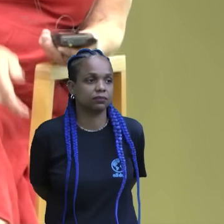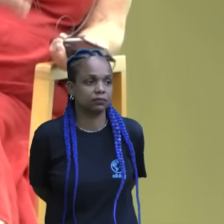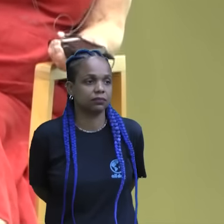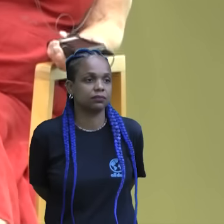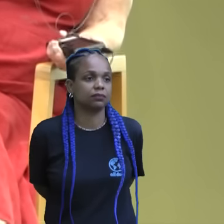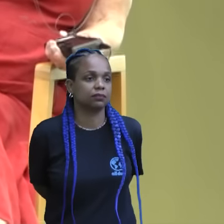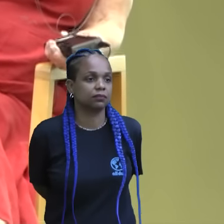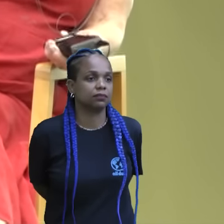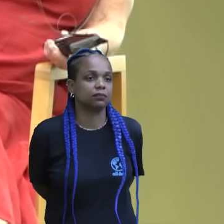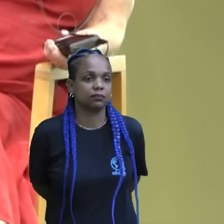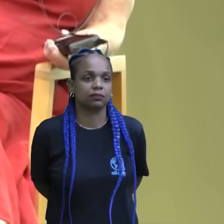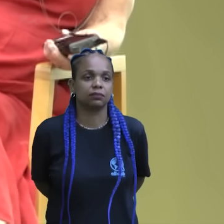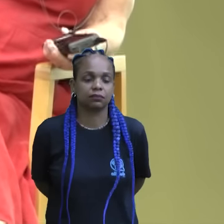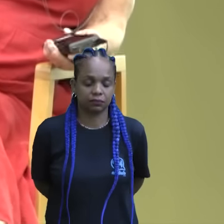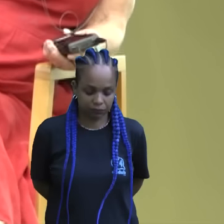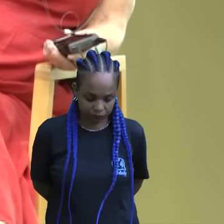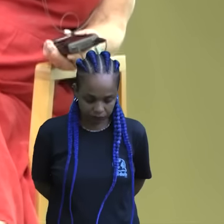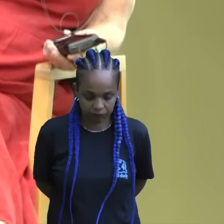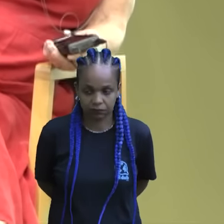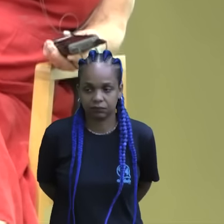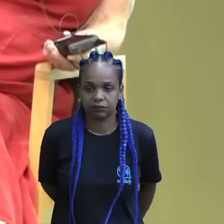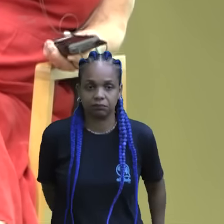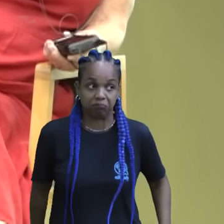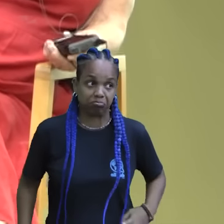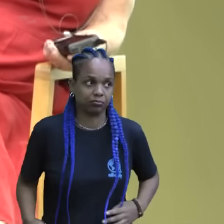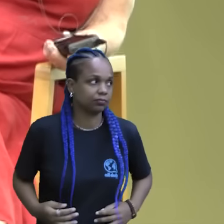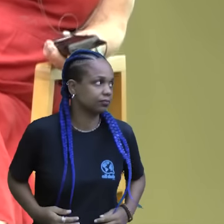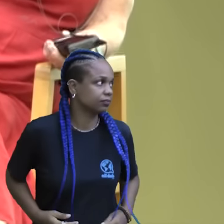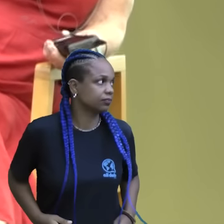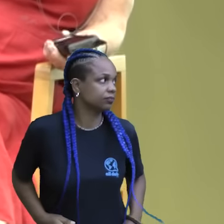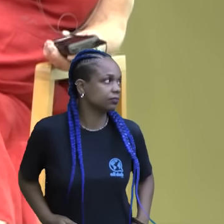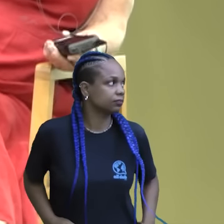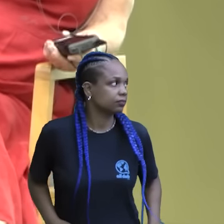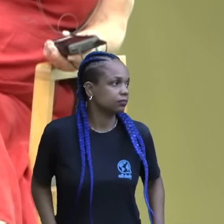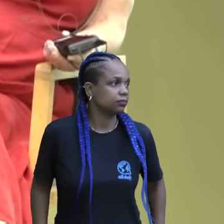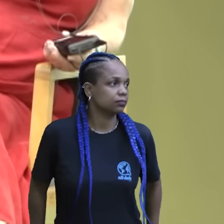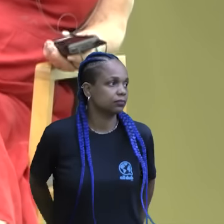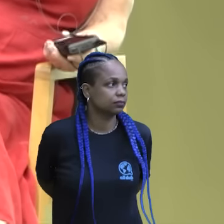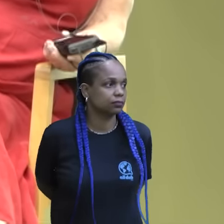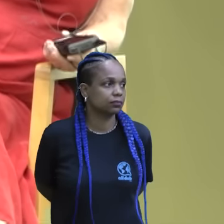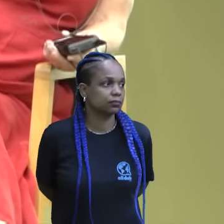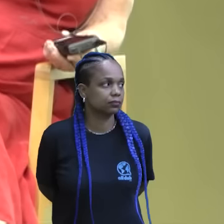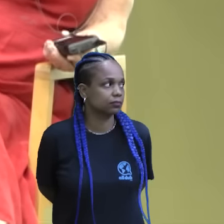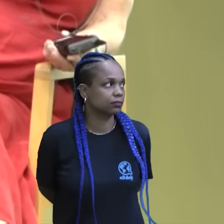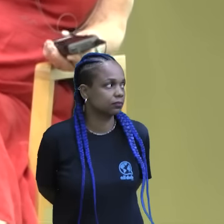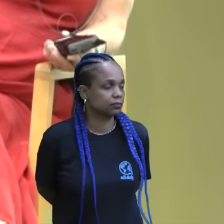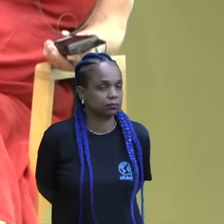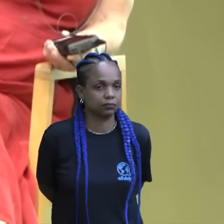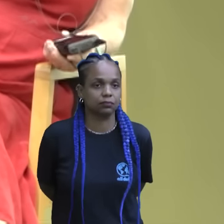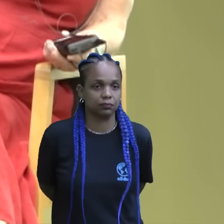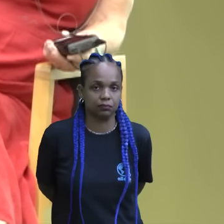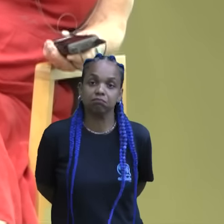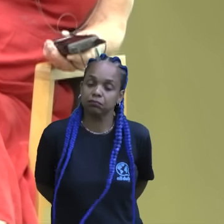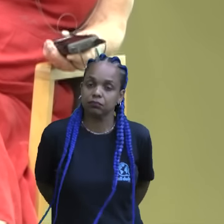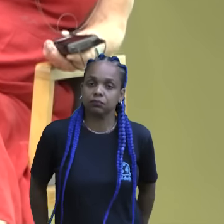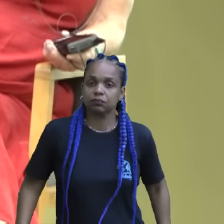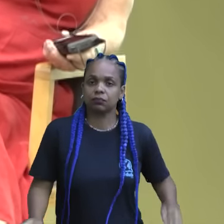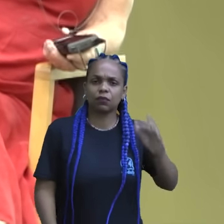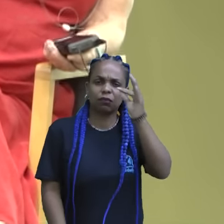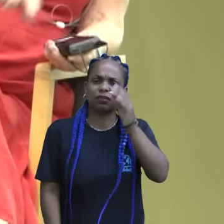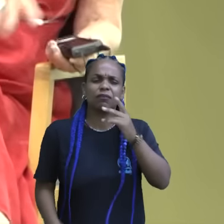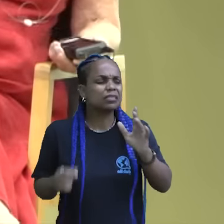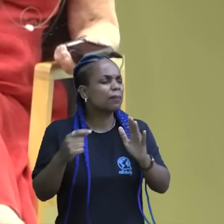A Conceição me perturbou tanto. Qual é a primeira parte da sua pergunta? Do Alceu da Amoroso Lima, que era melhor que Machado.